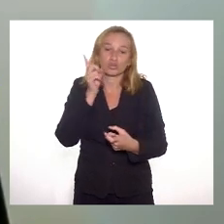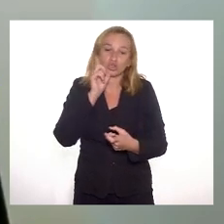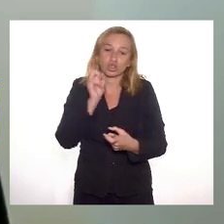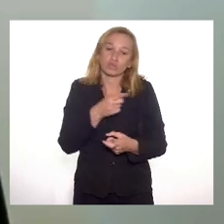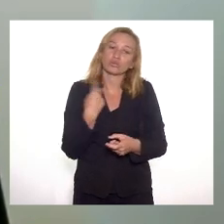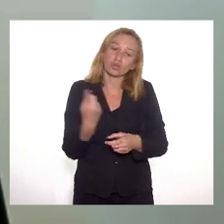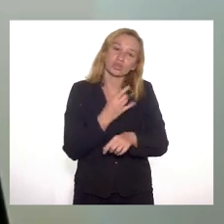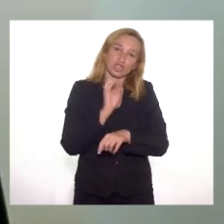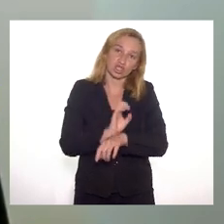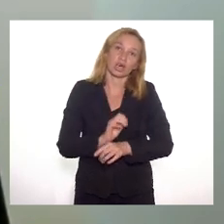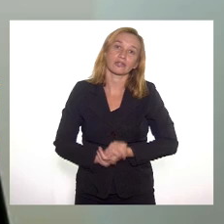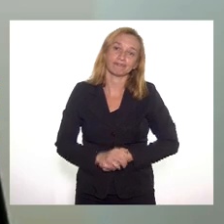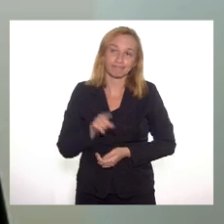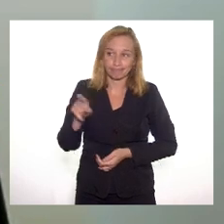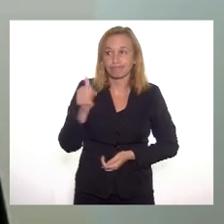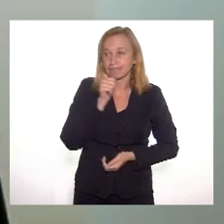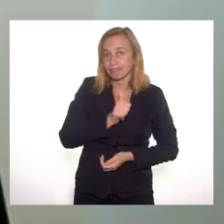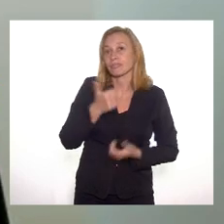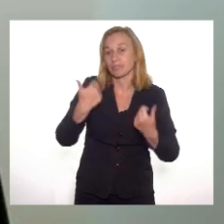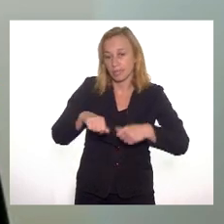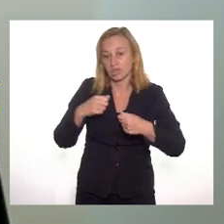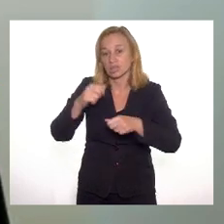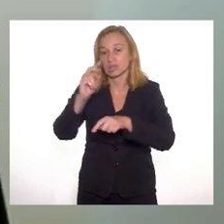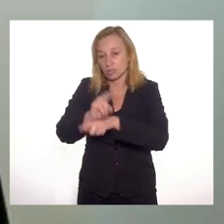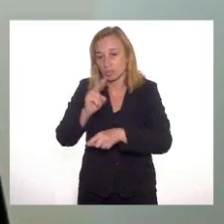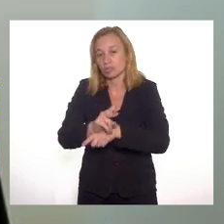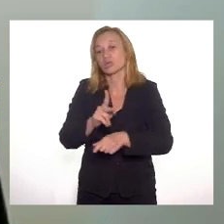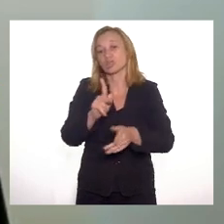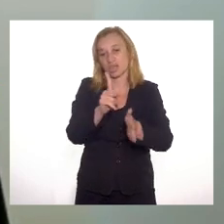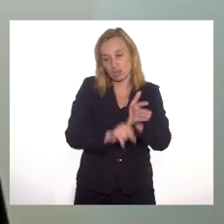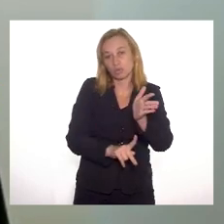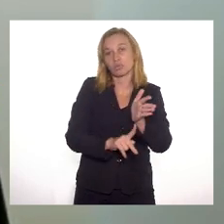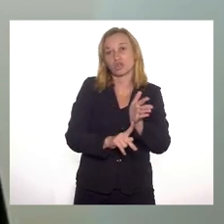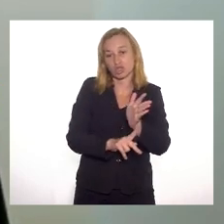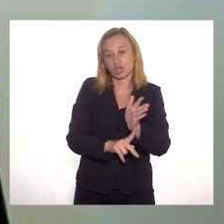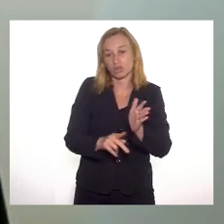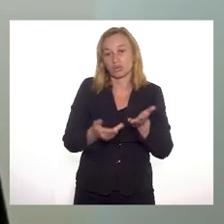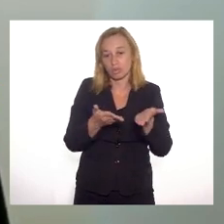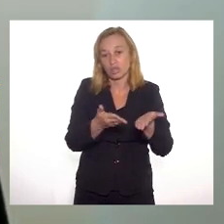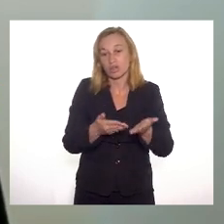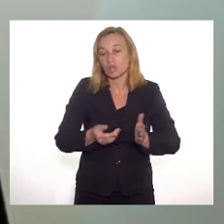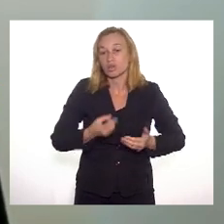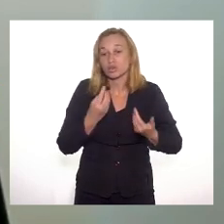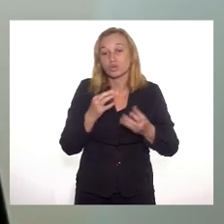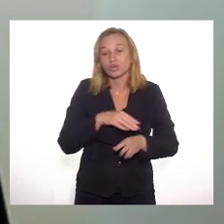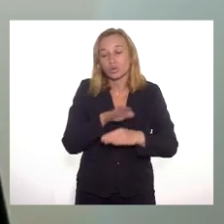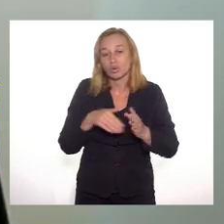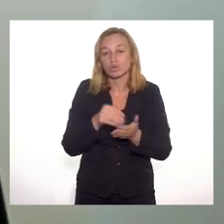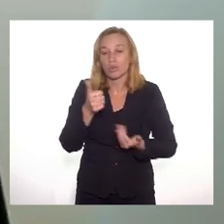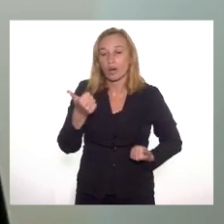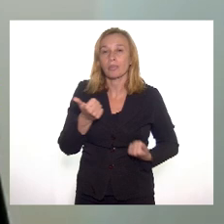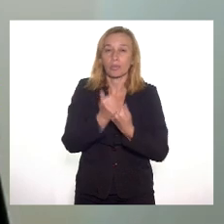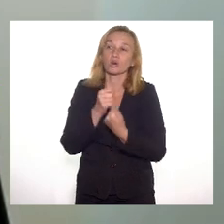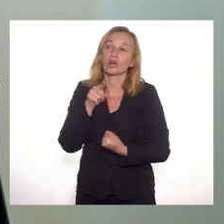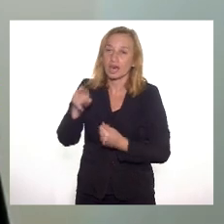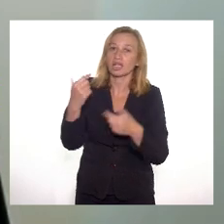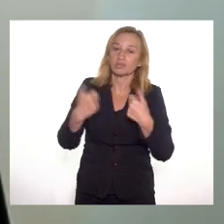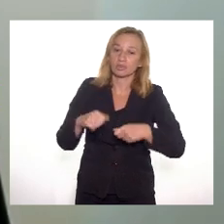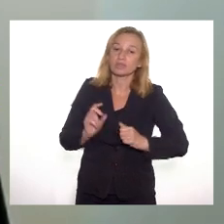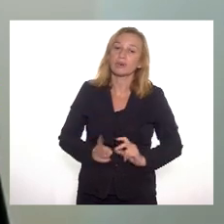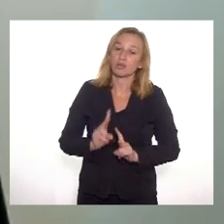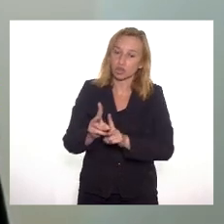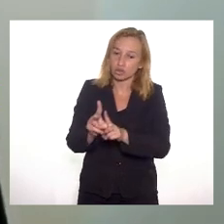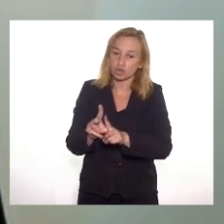nosso Estado. E essas mulheres precisam de projetos como esse para trazer todo o amparo que elas necessitam para